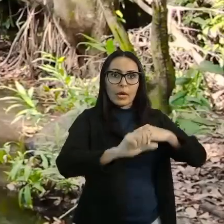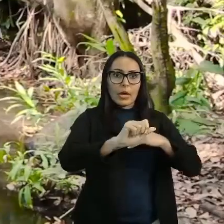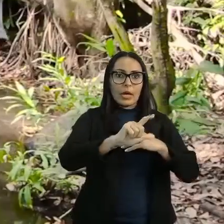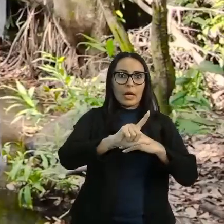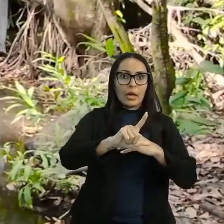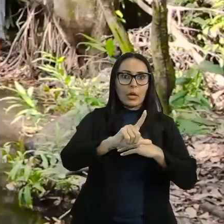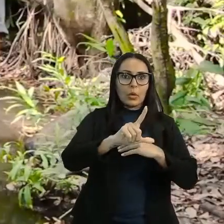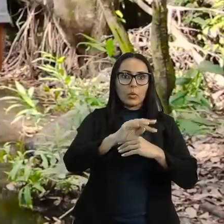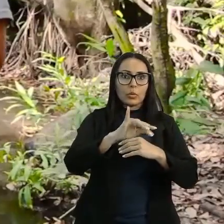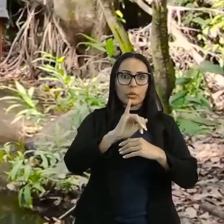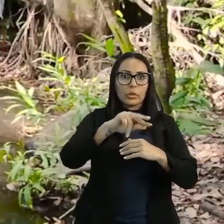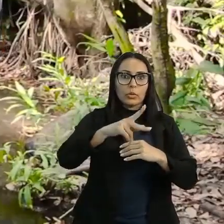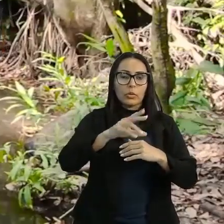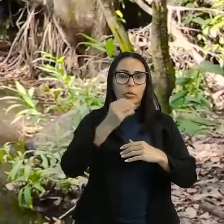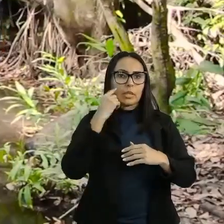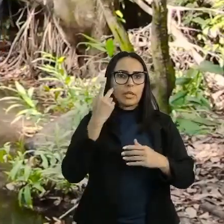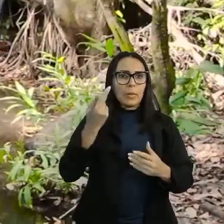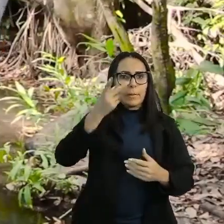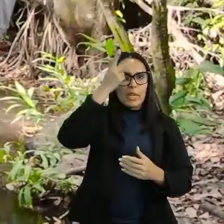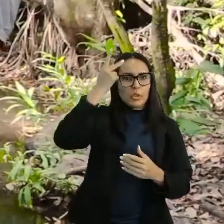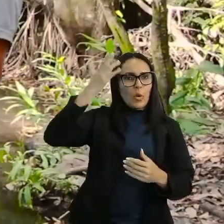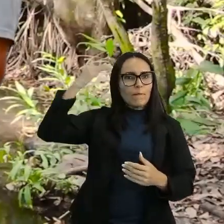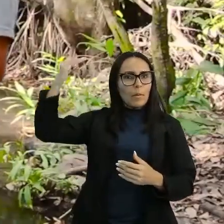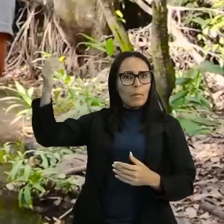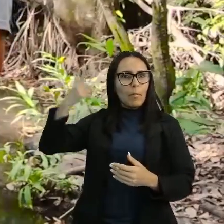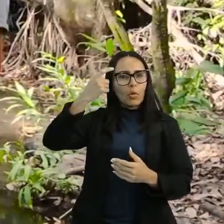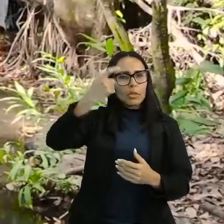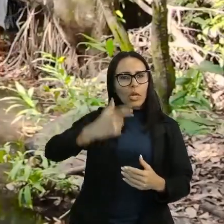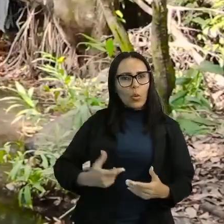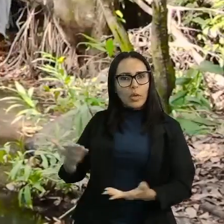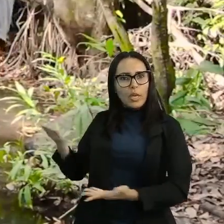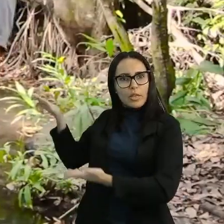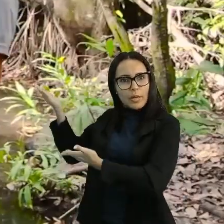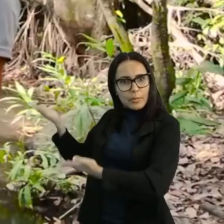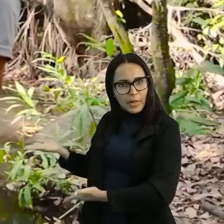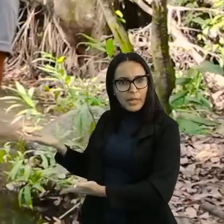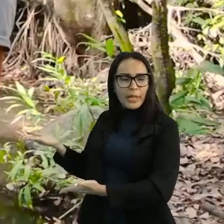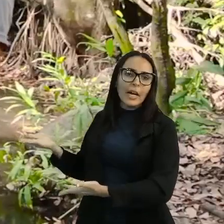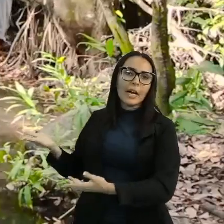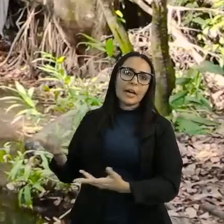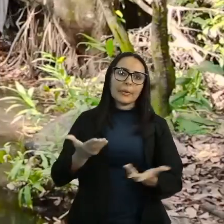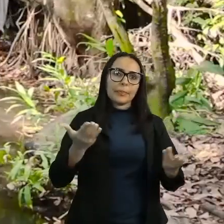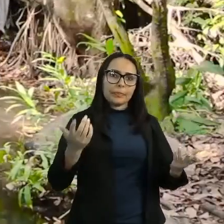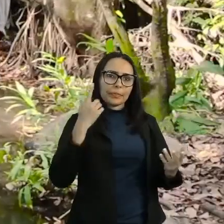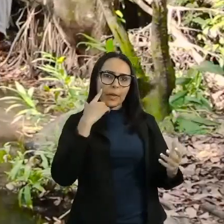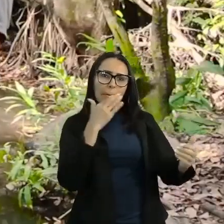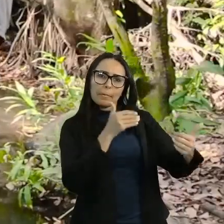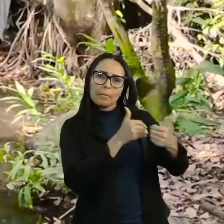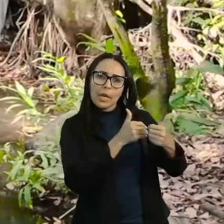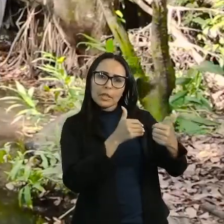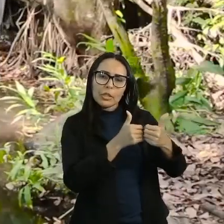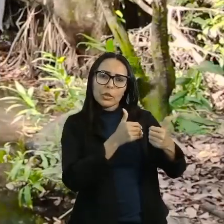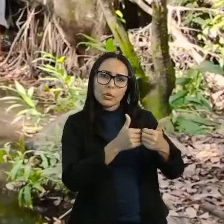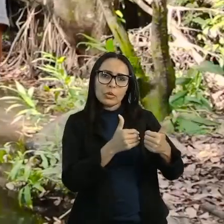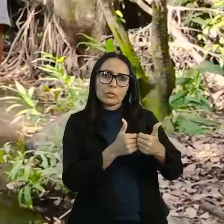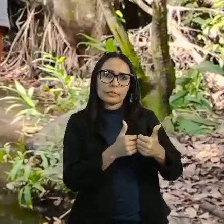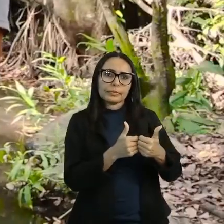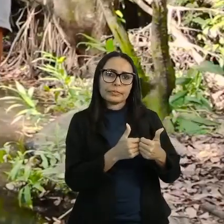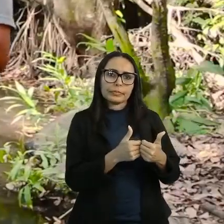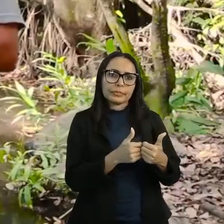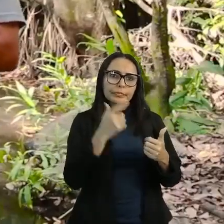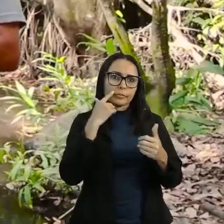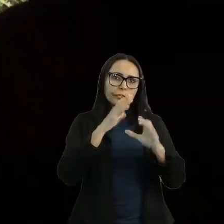Yoga, Bhakti Yoga, elas se conversam exatamente pelo sentido yoga da palavra, que todas elas têm, que significa conexão. Então, uma das maneiras da gente se